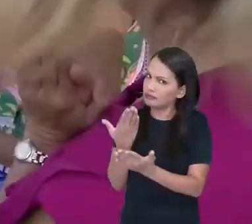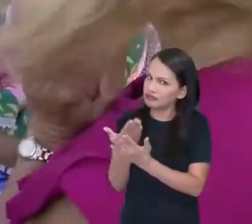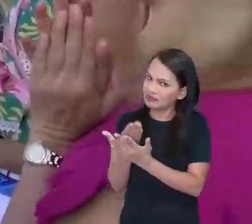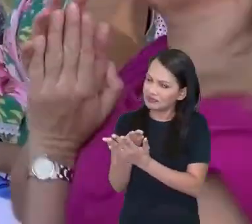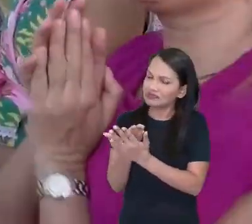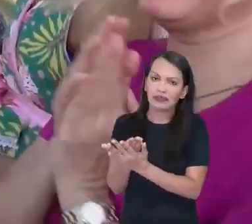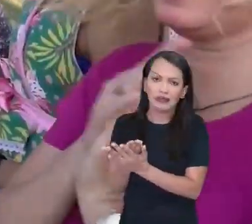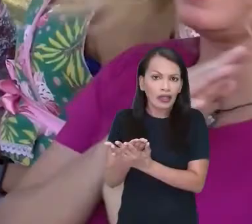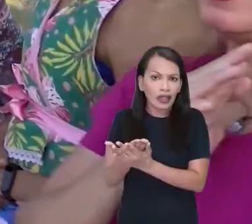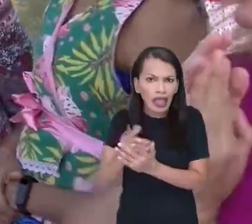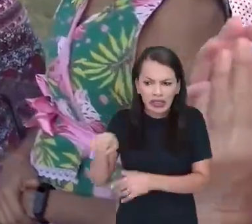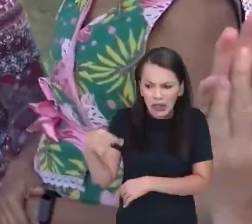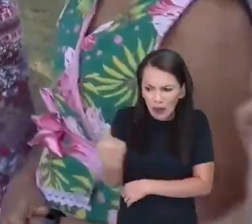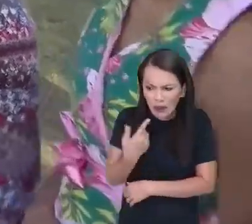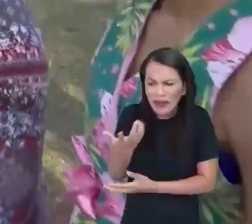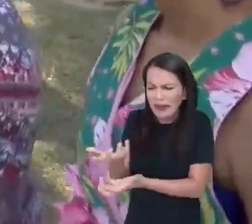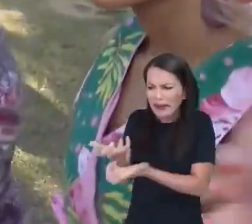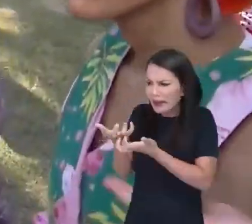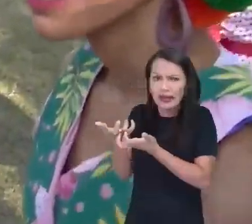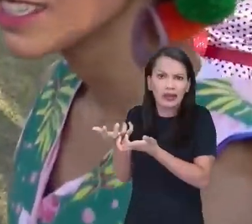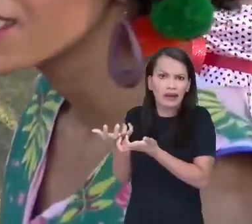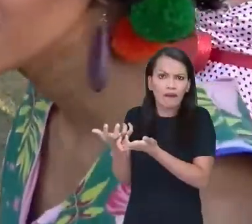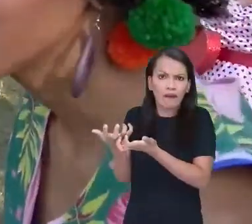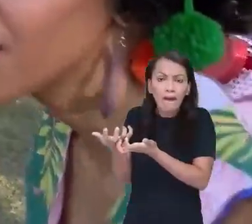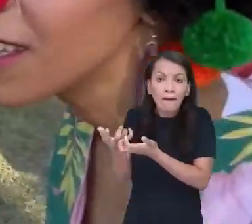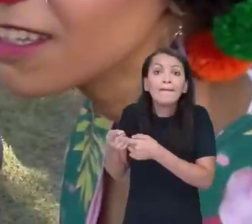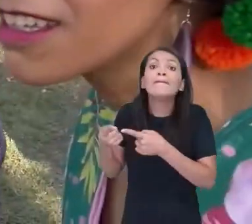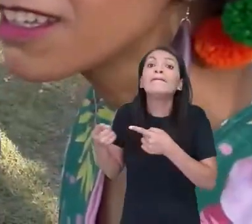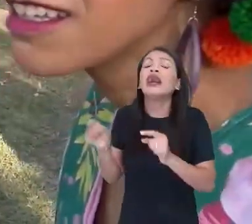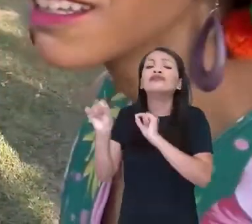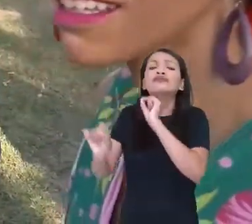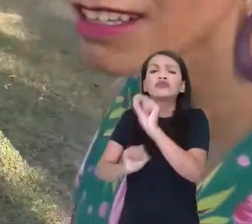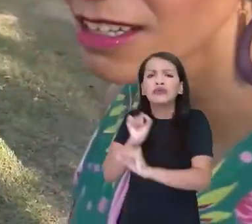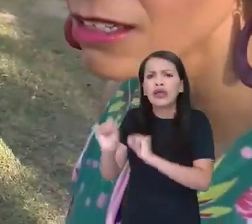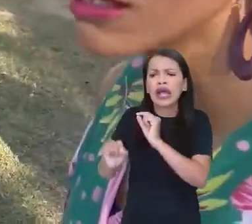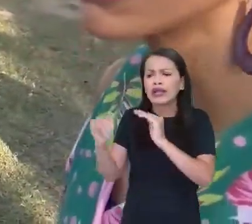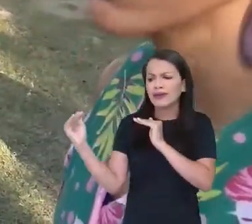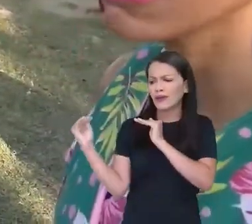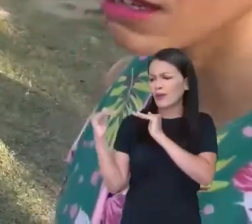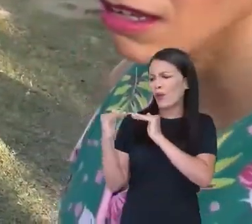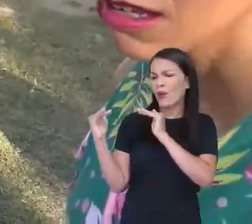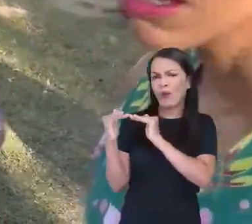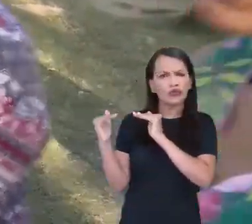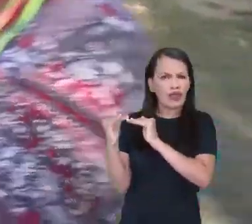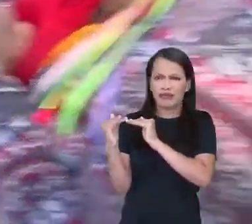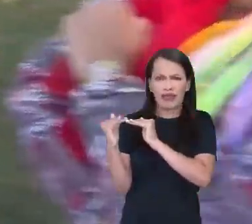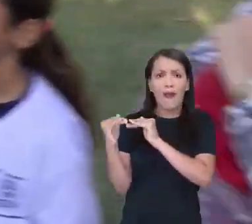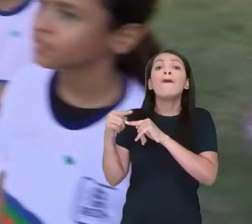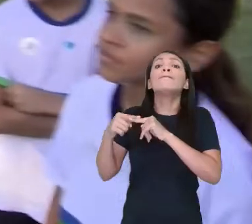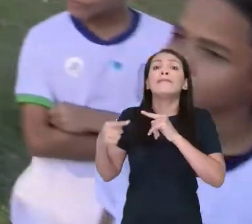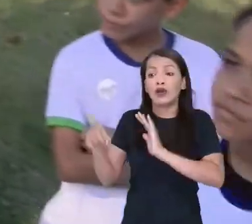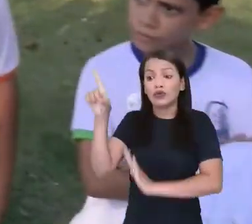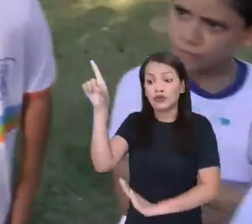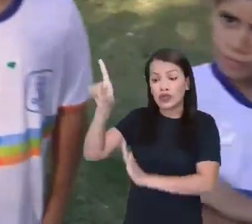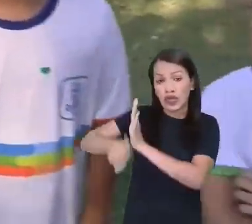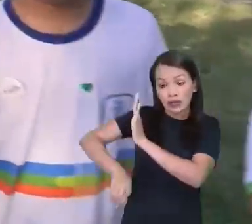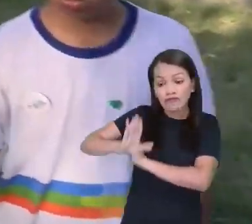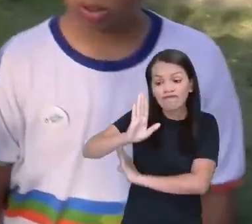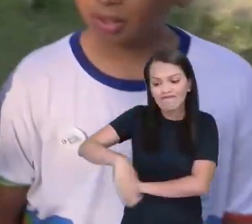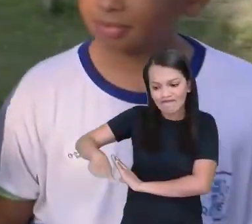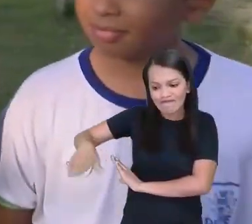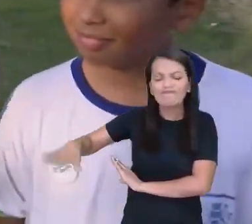Não é questão de querer, nem questão de concordar. os direitos das